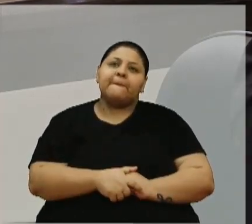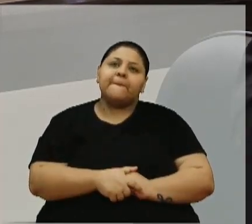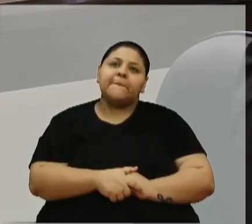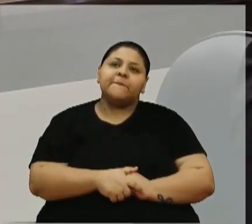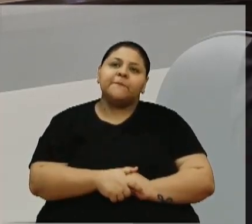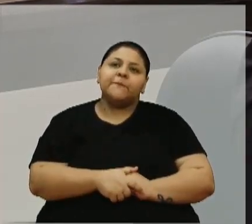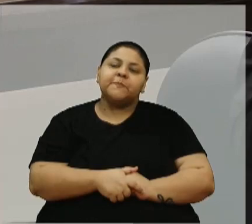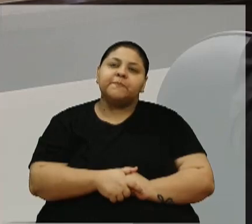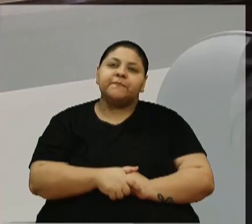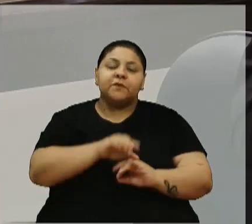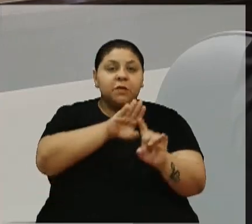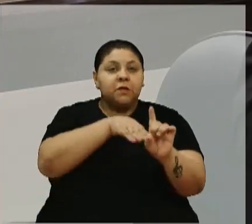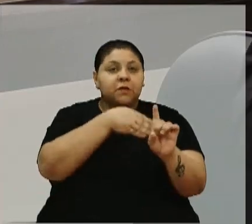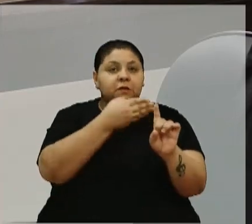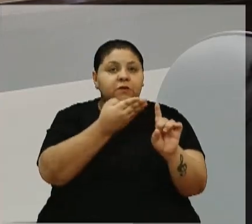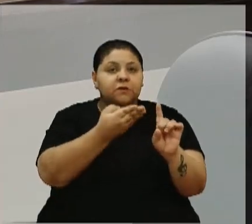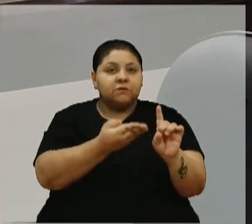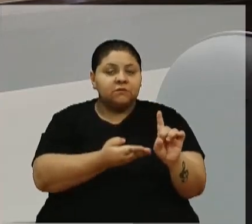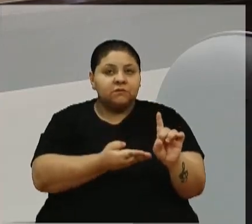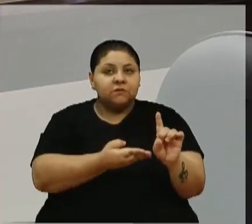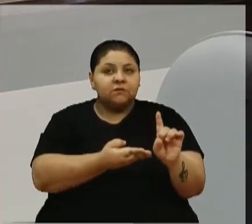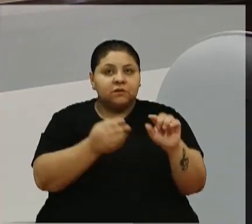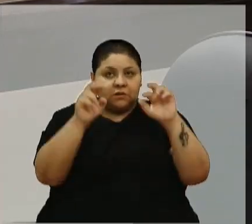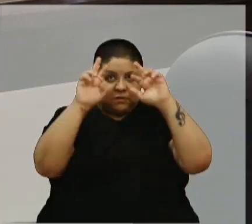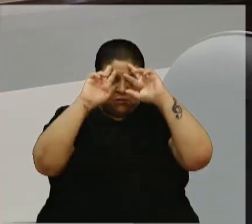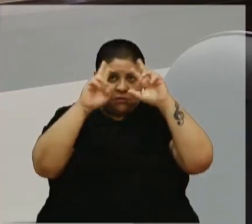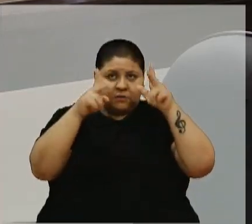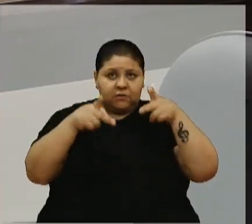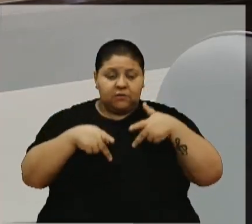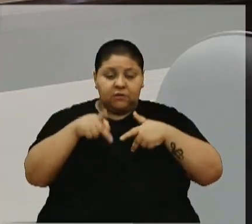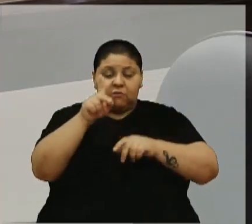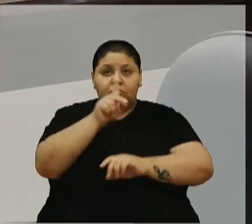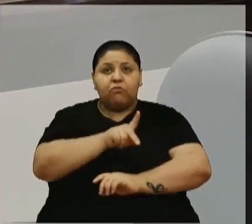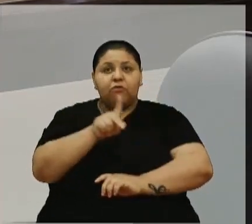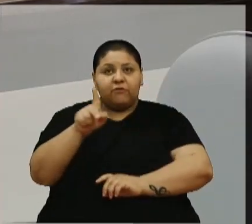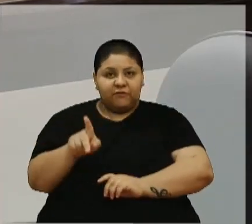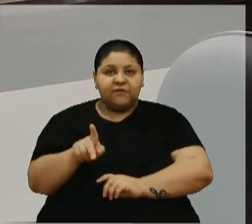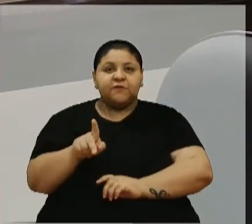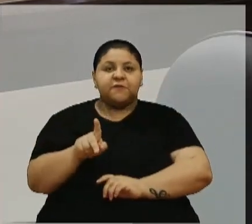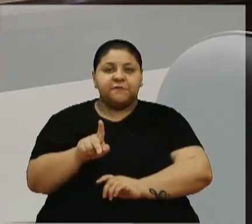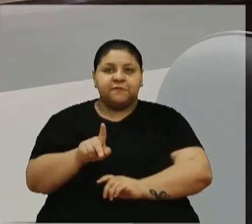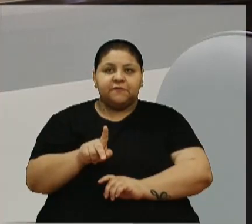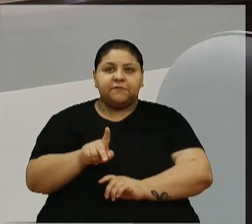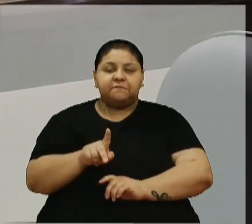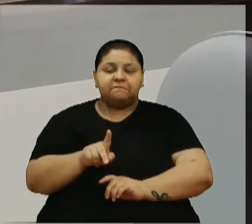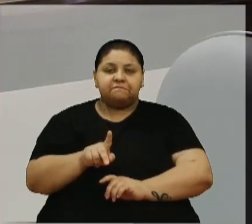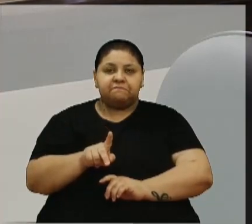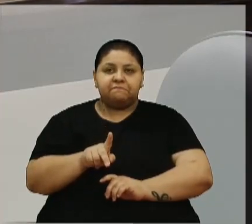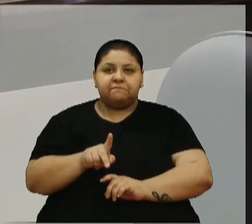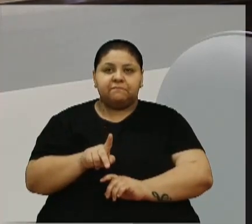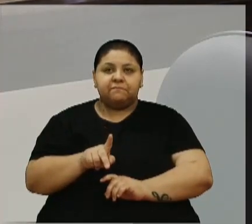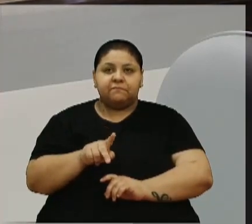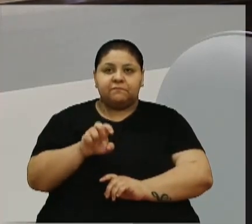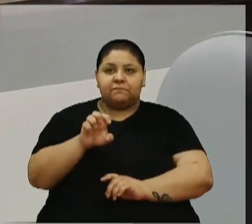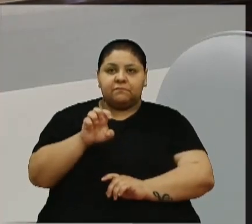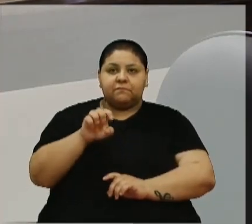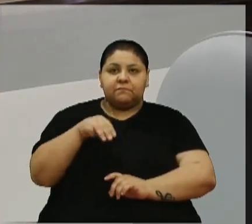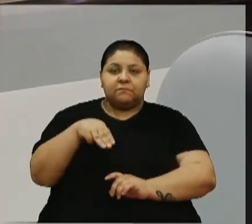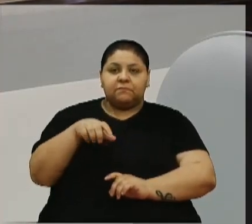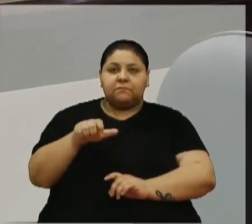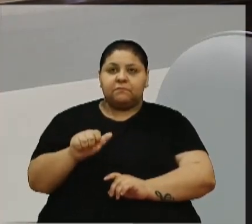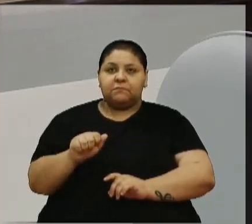de homenagear essa tão reconhecida professora, vereador Lucas. Ema Maria